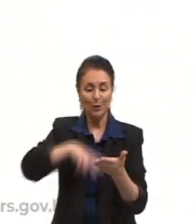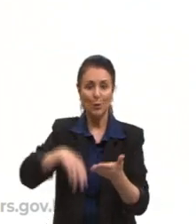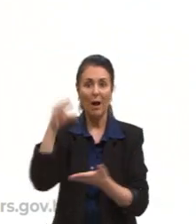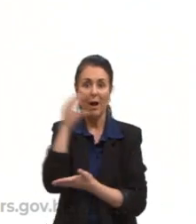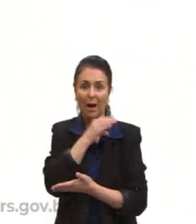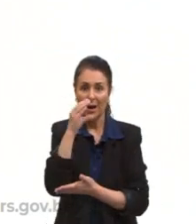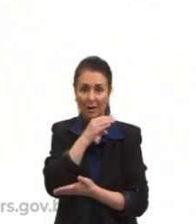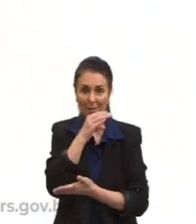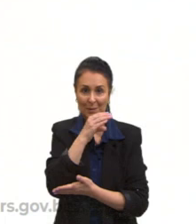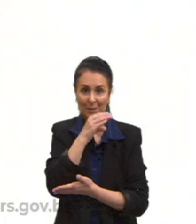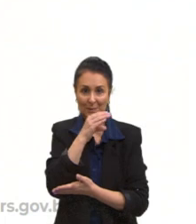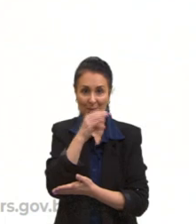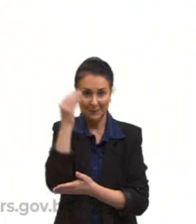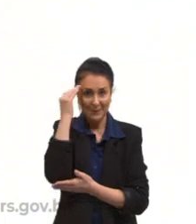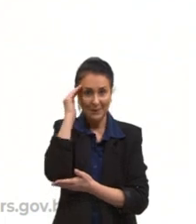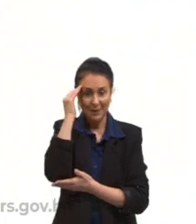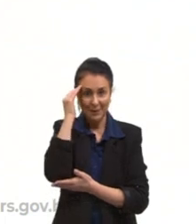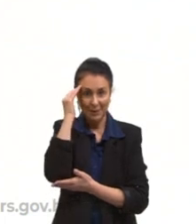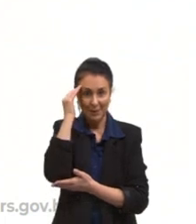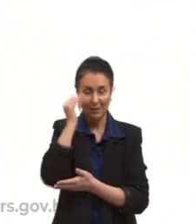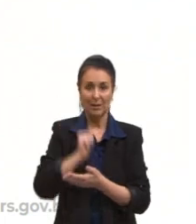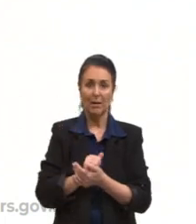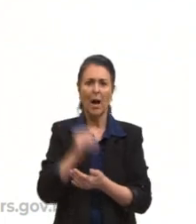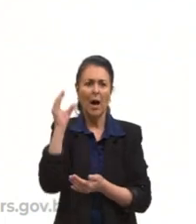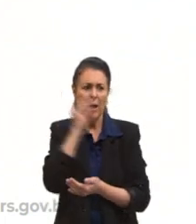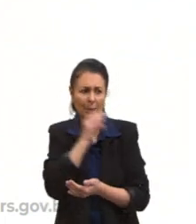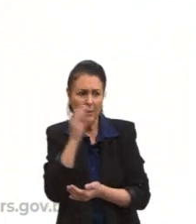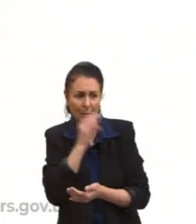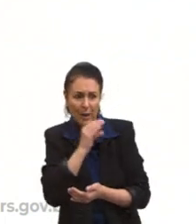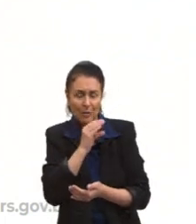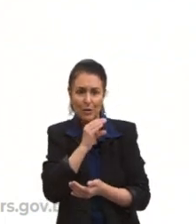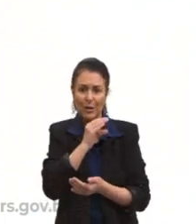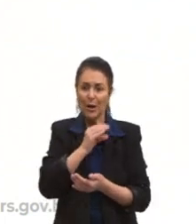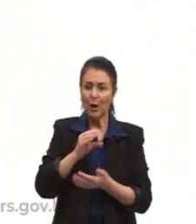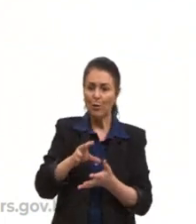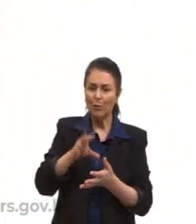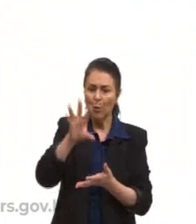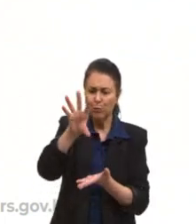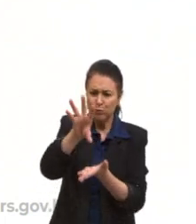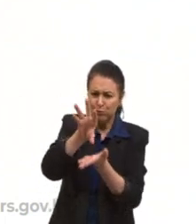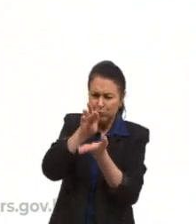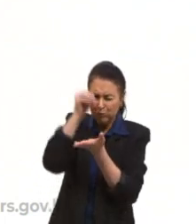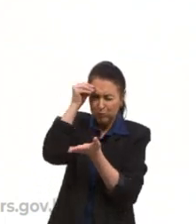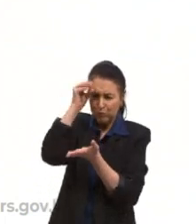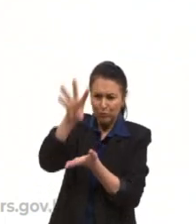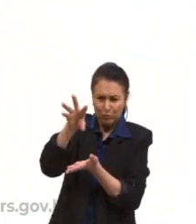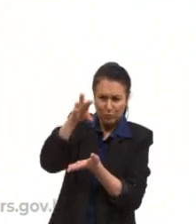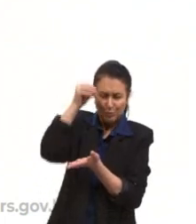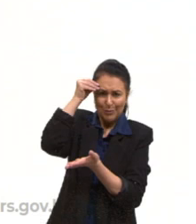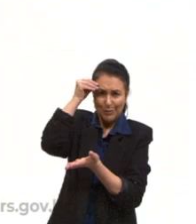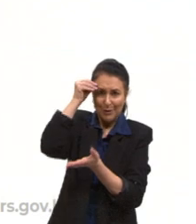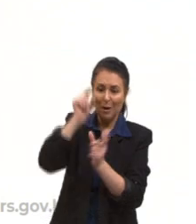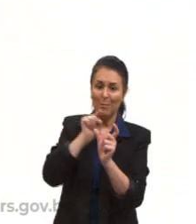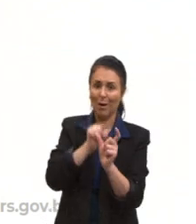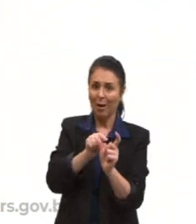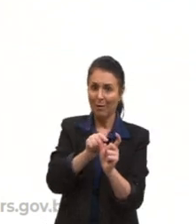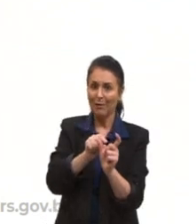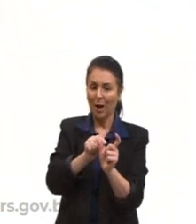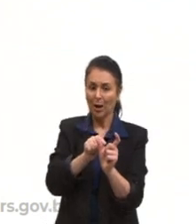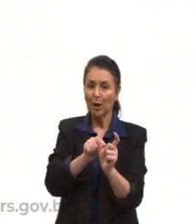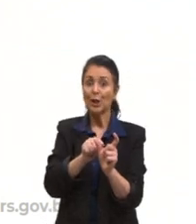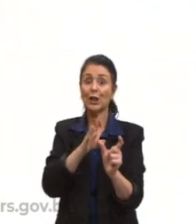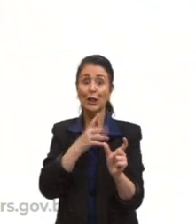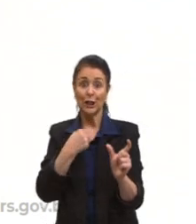ok certo eu vou rapidamente então tirar aquelas o que eu tenho sobre as palavras que estão